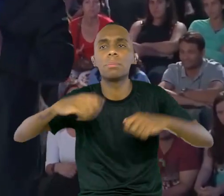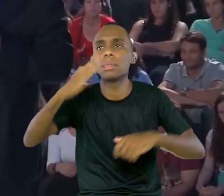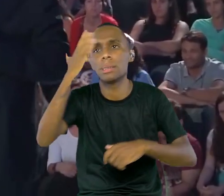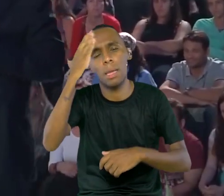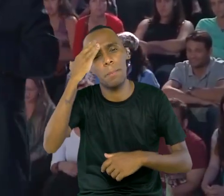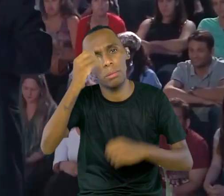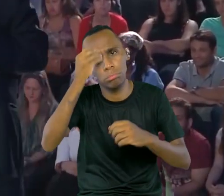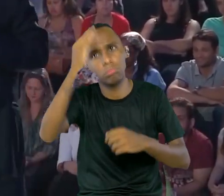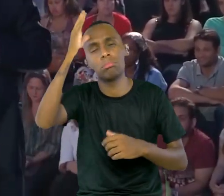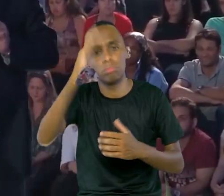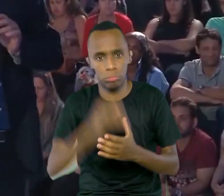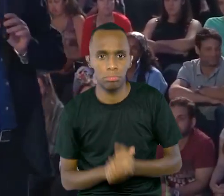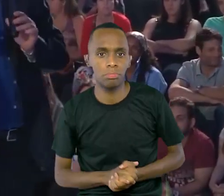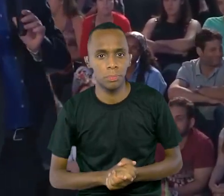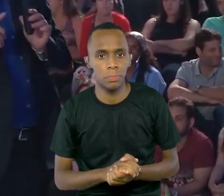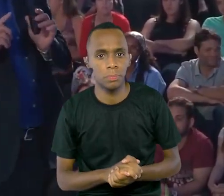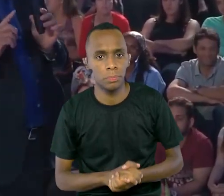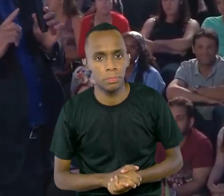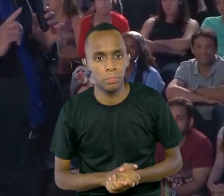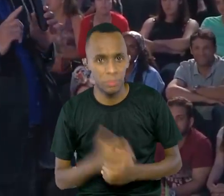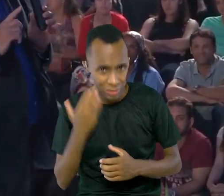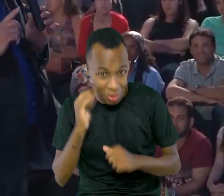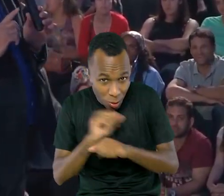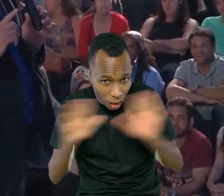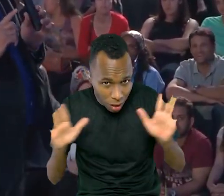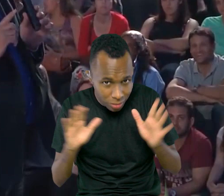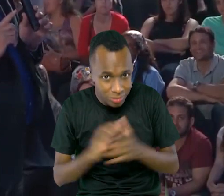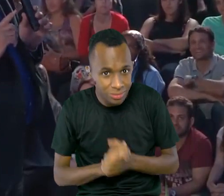tudo que pode ser sabido. Foi claro.